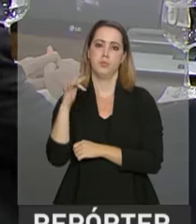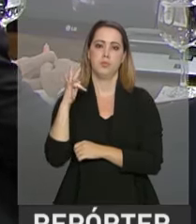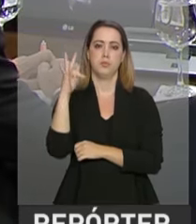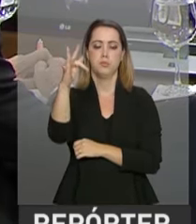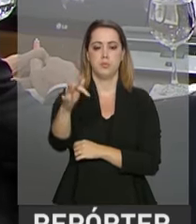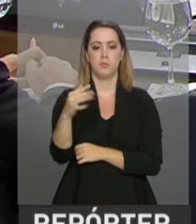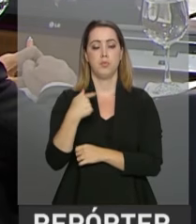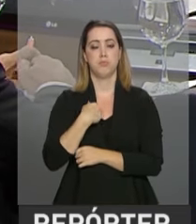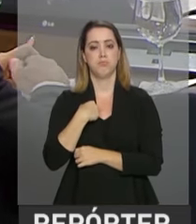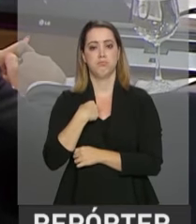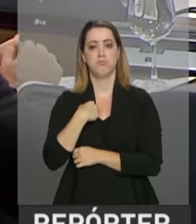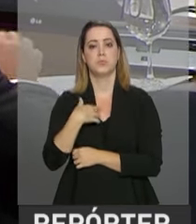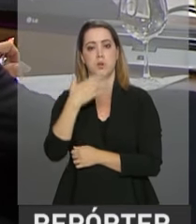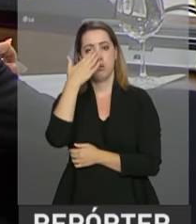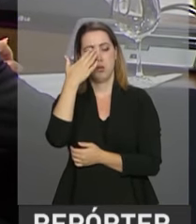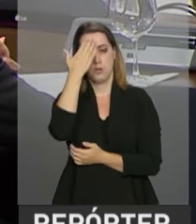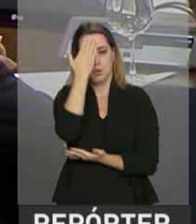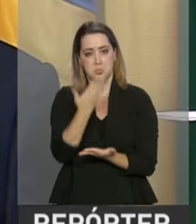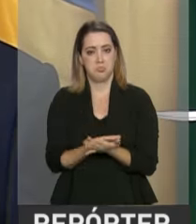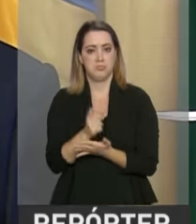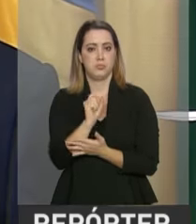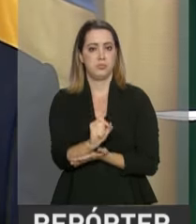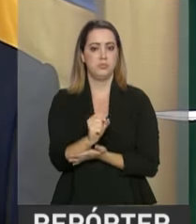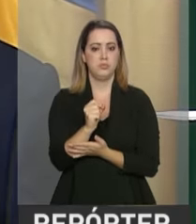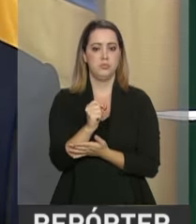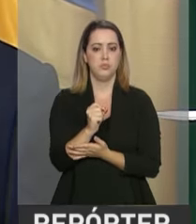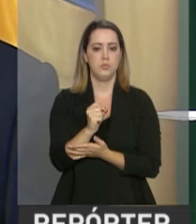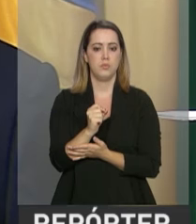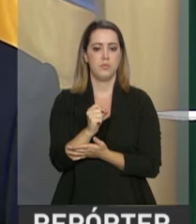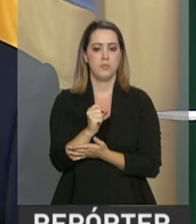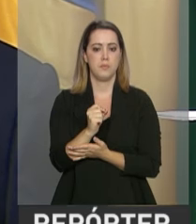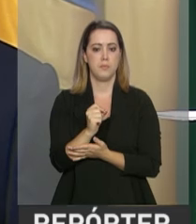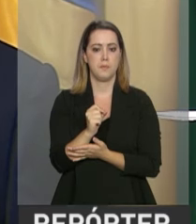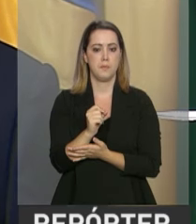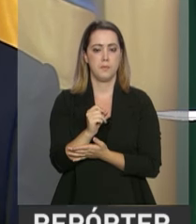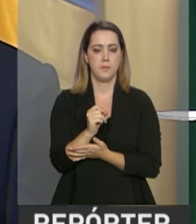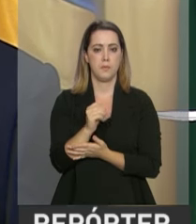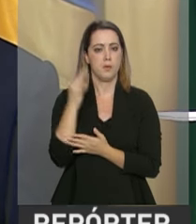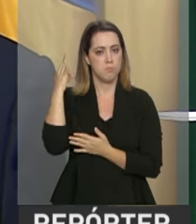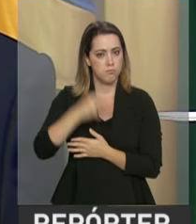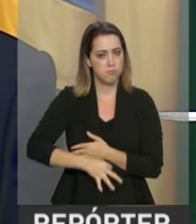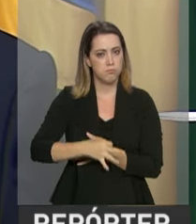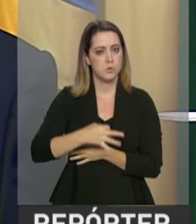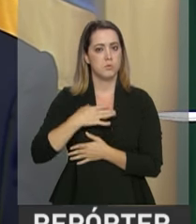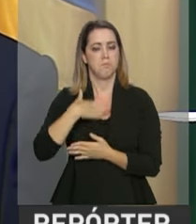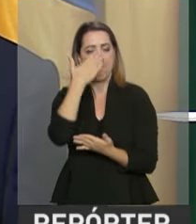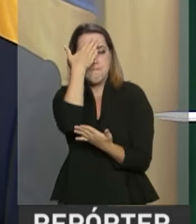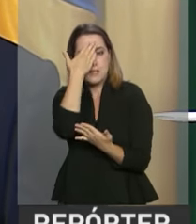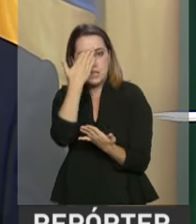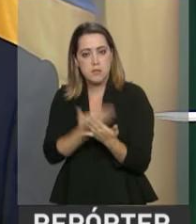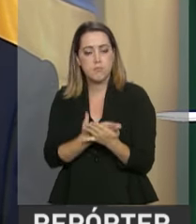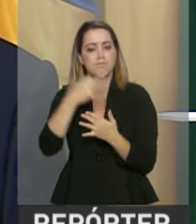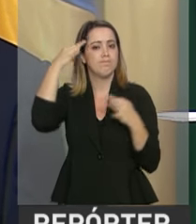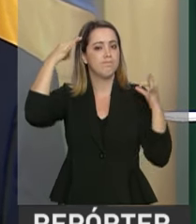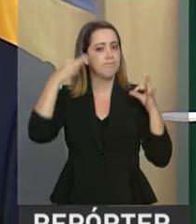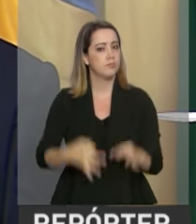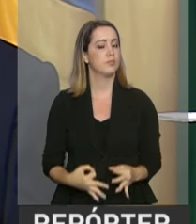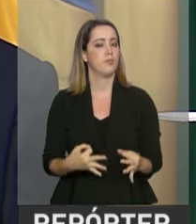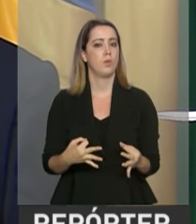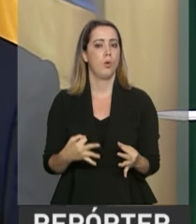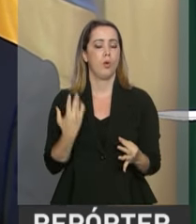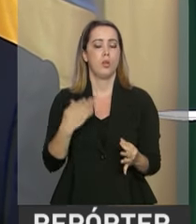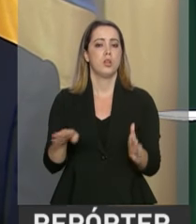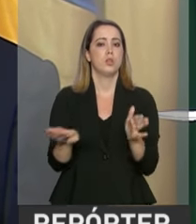futuro. Eu tenho, com toda franqueza, absoluta convicção e absoluta certeza